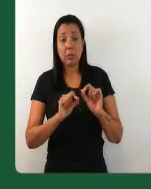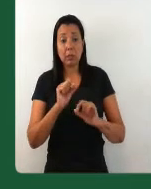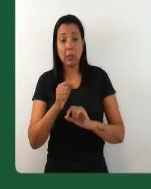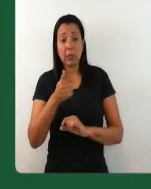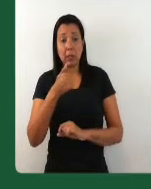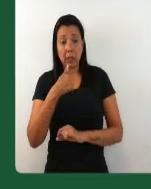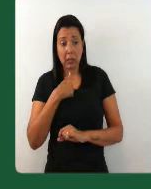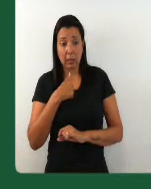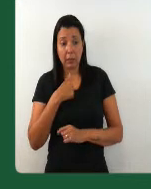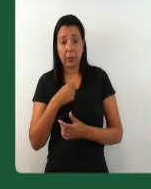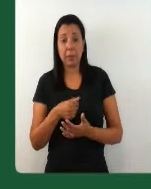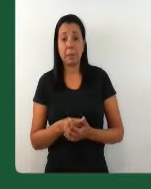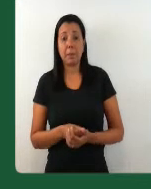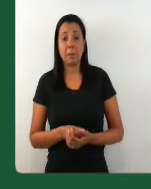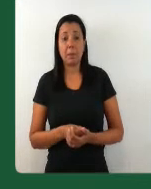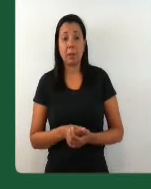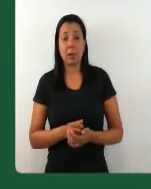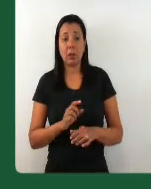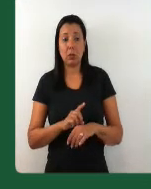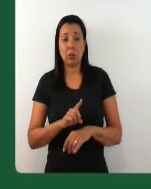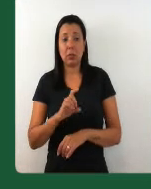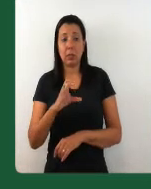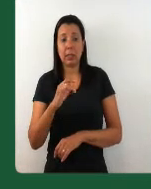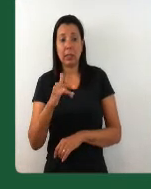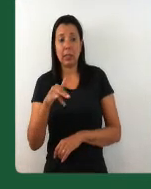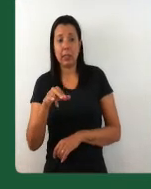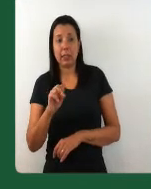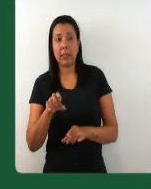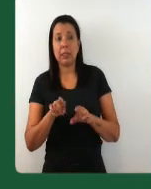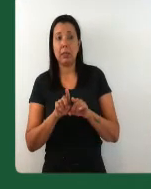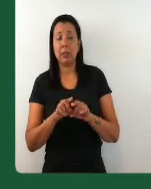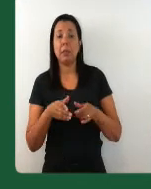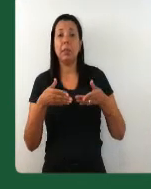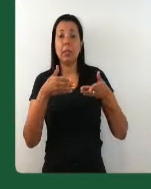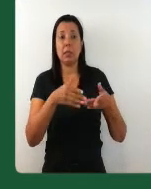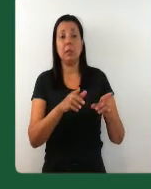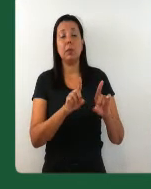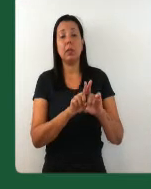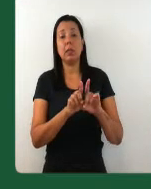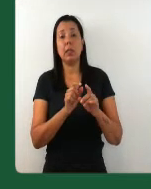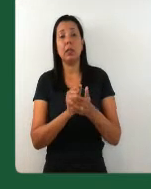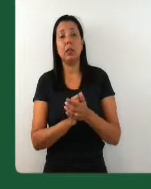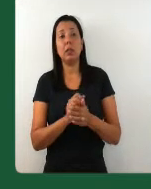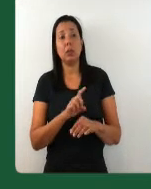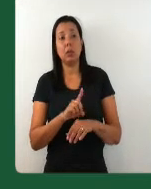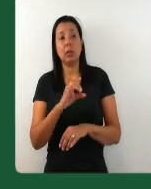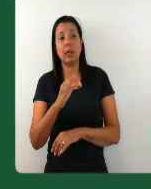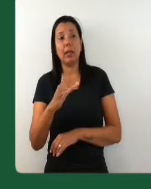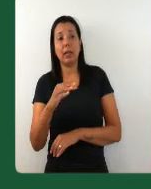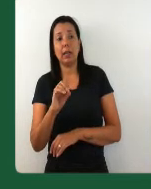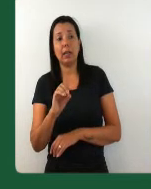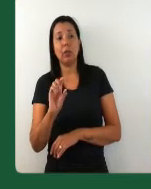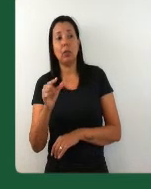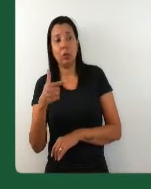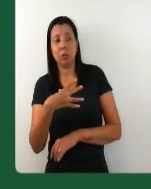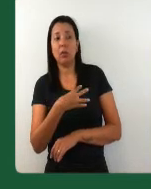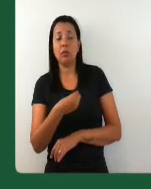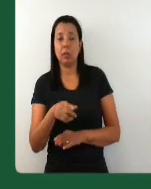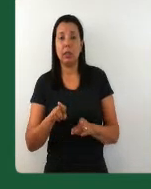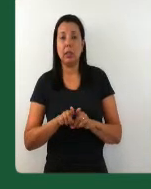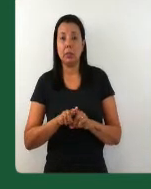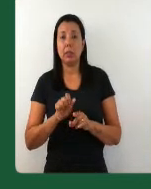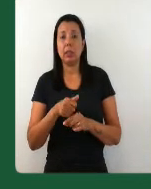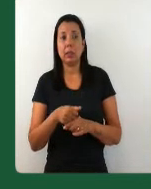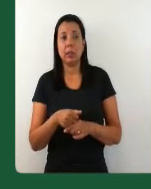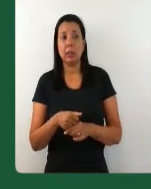eu, o Dr. Celso, que também faz parte da equipe, o Dr. Cássio, que é o outro filho do